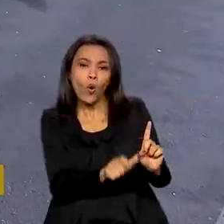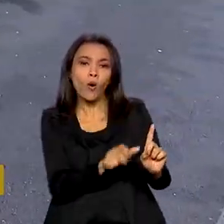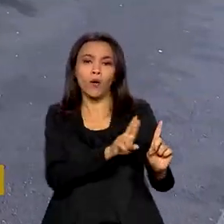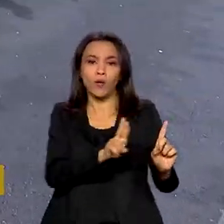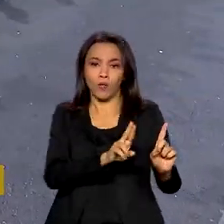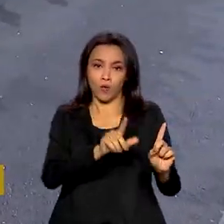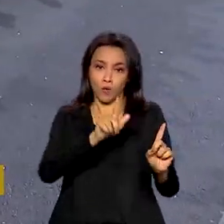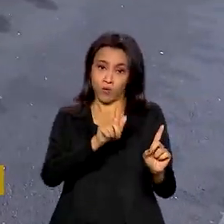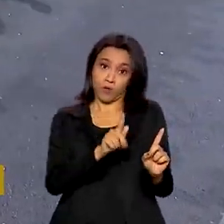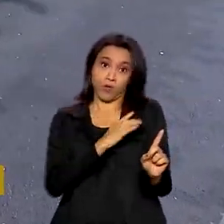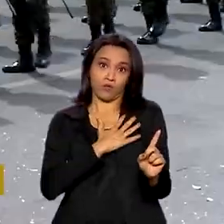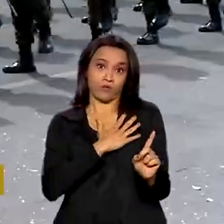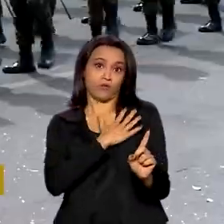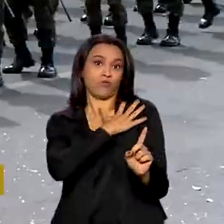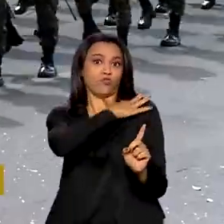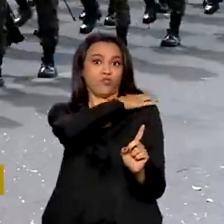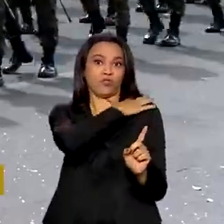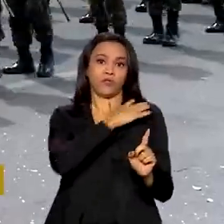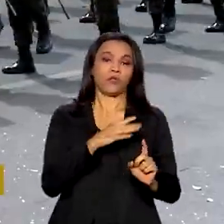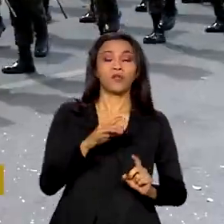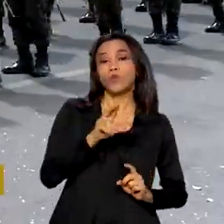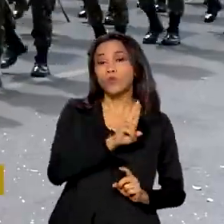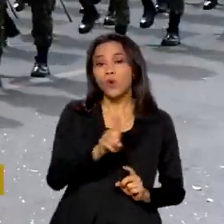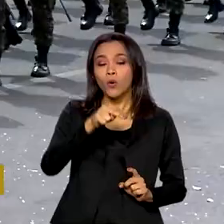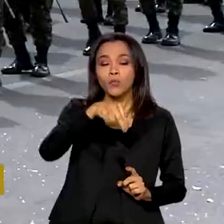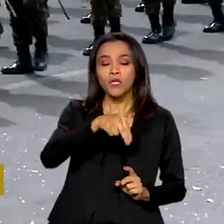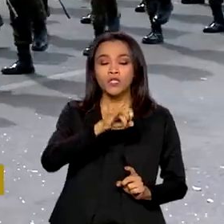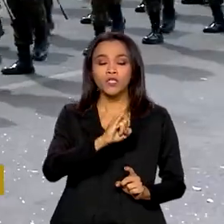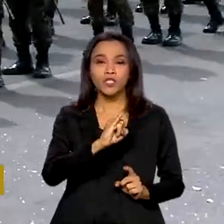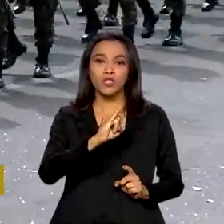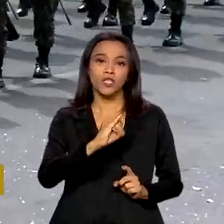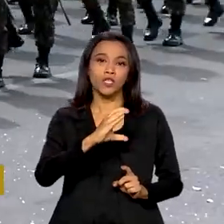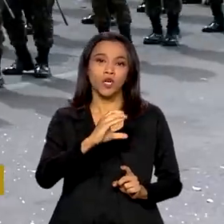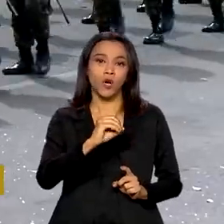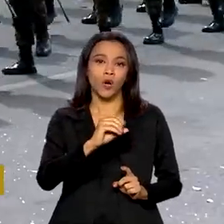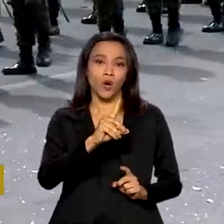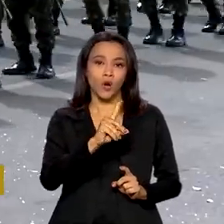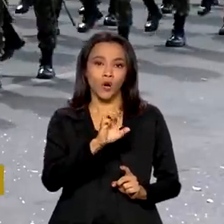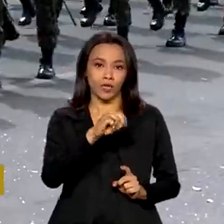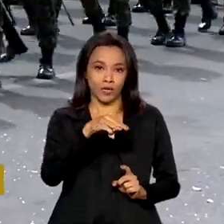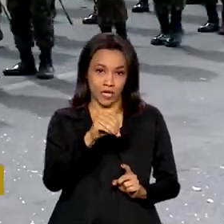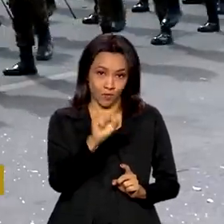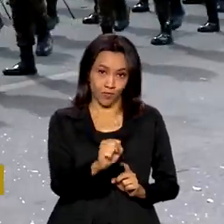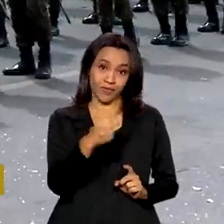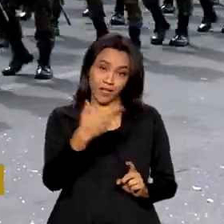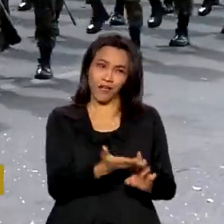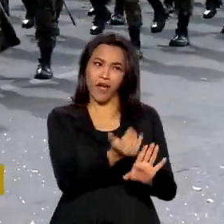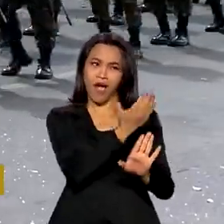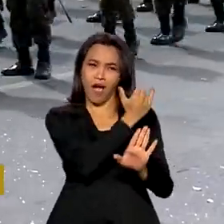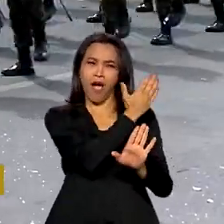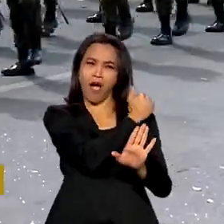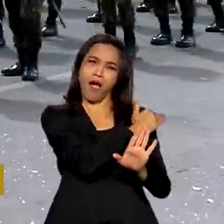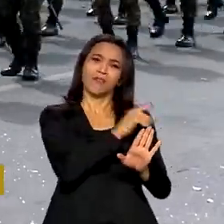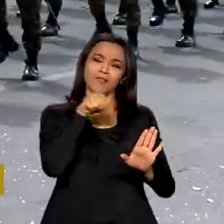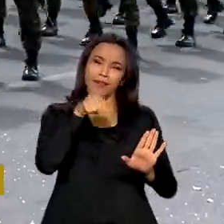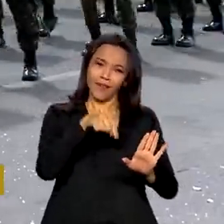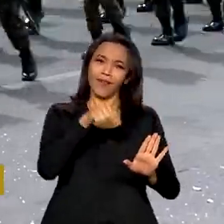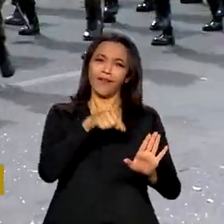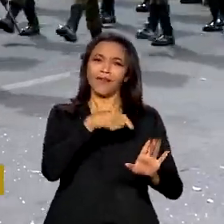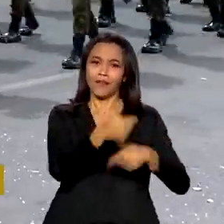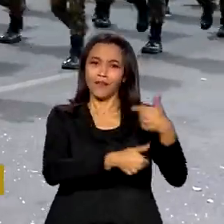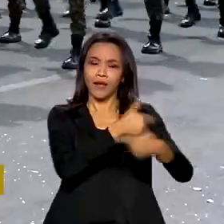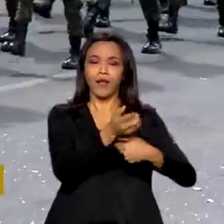os alunos resolveram homenagear o general Nicodemos, ele foi comandante já do Colégio Militar. Né? E ele